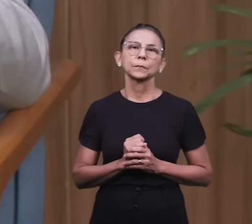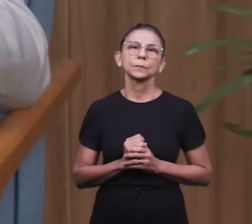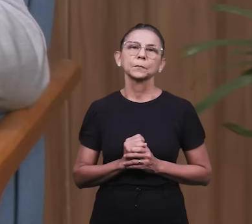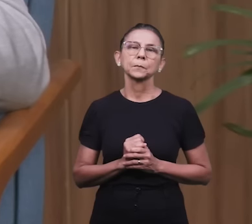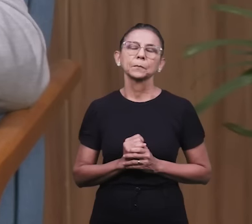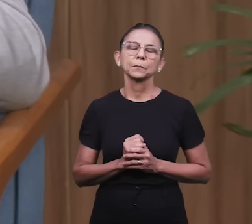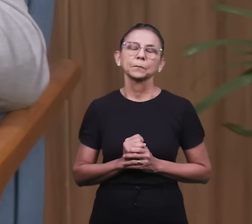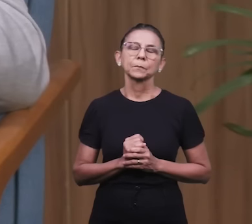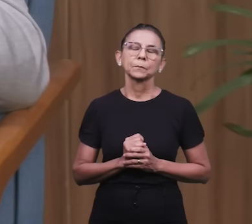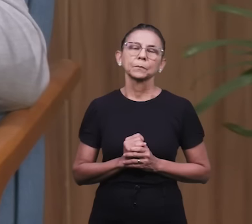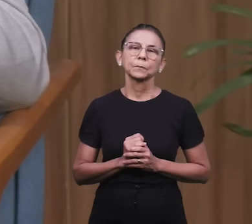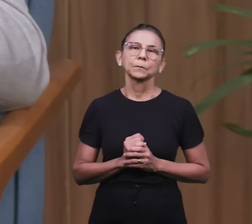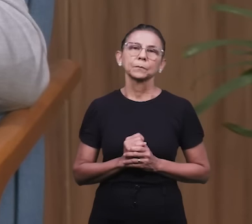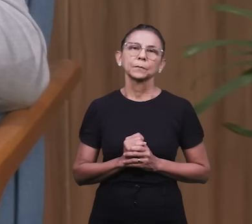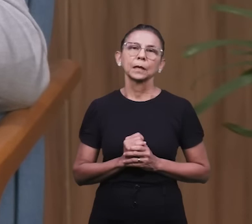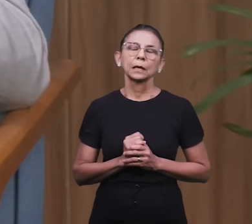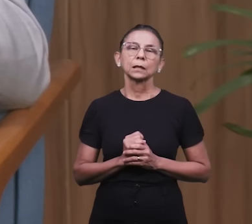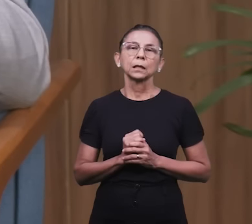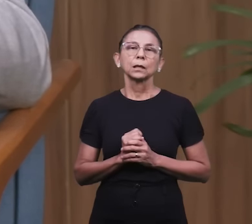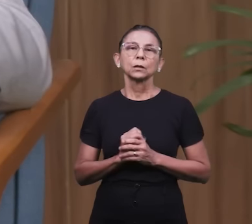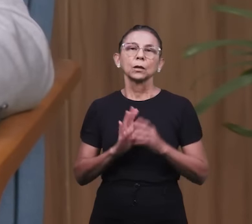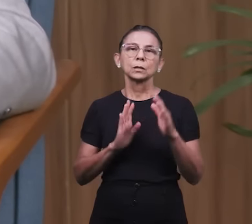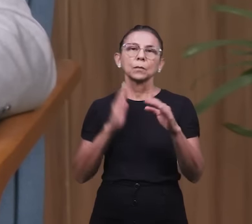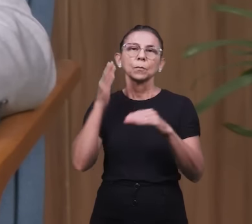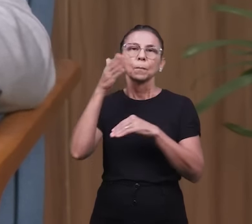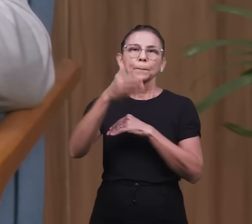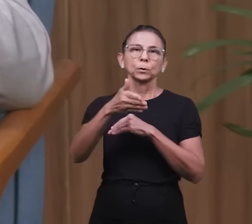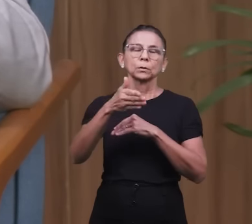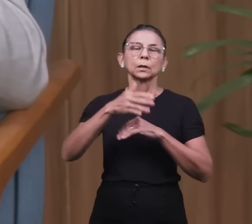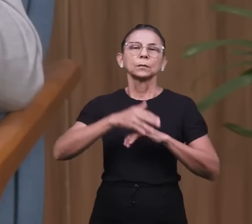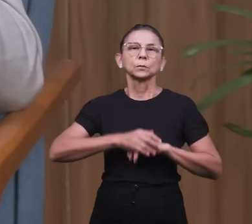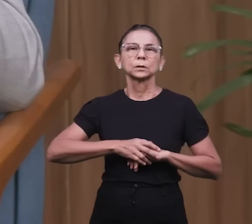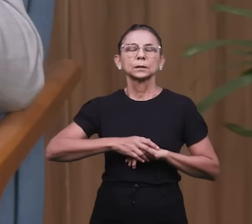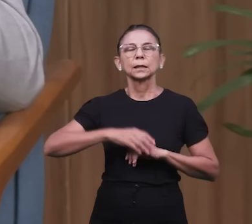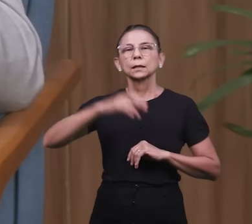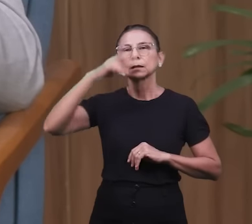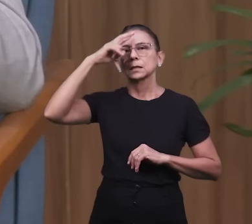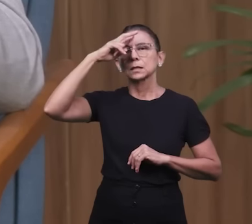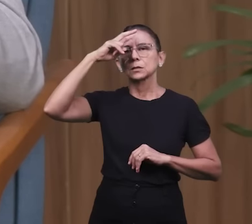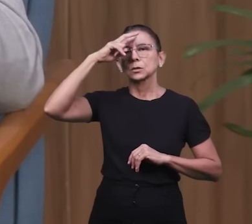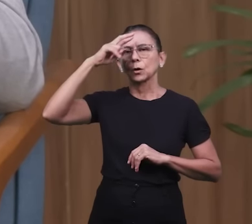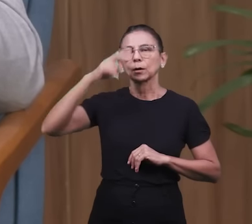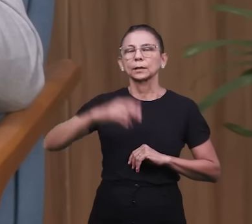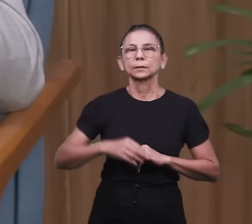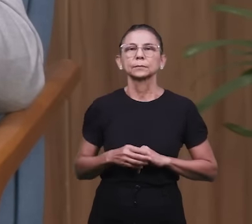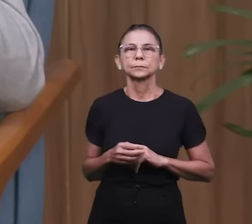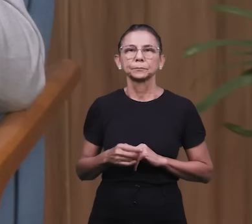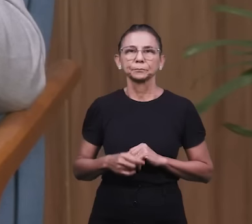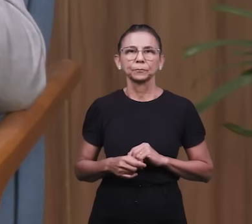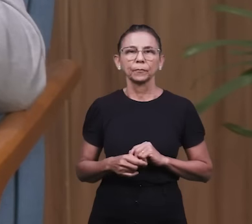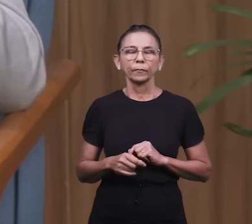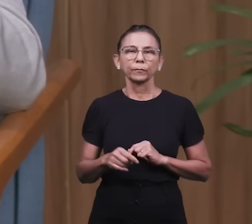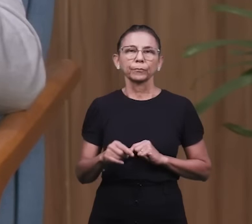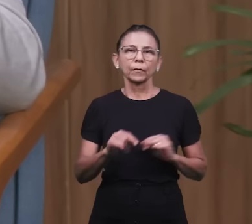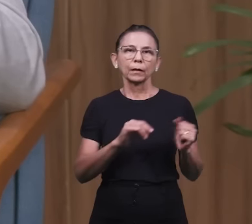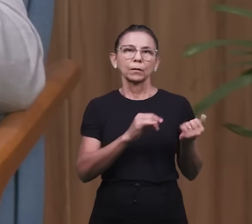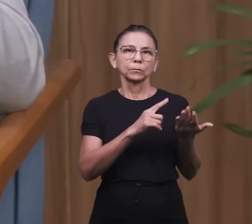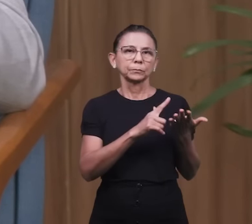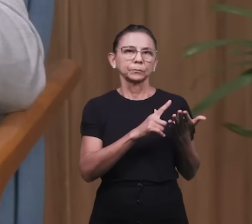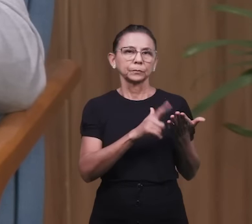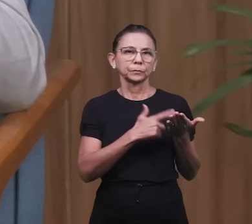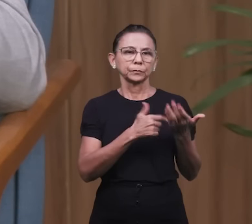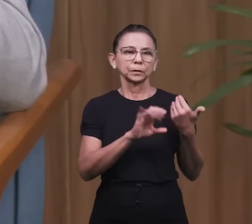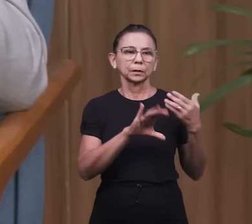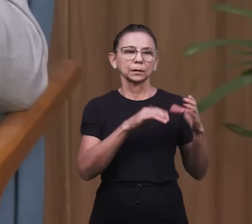salto do ponto de vista inclusive histórico nós estávamos encantares continuamos em cantar